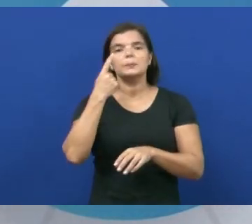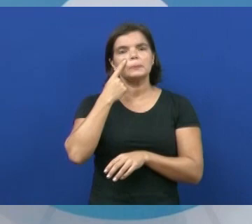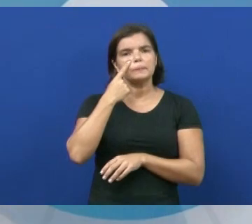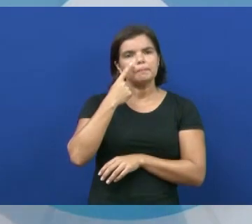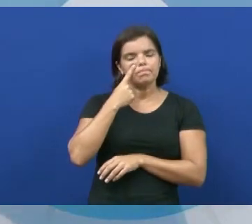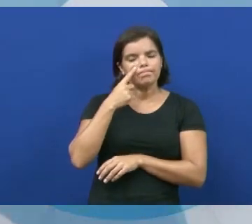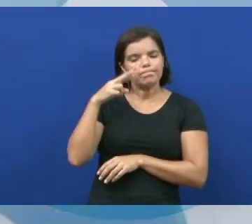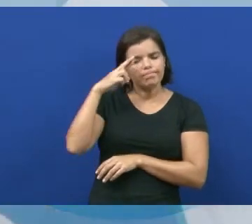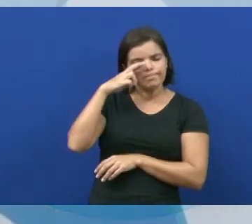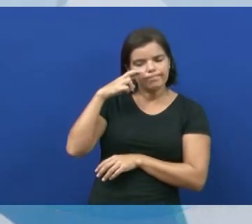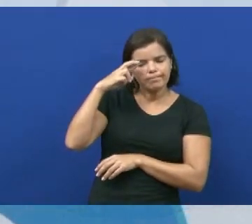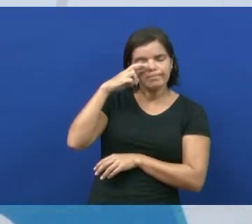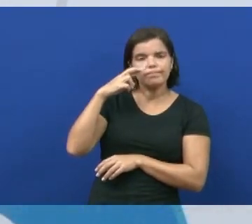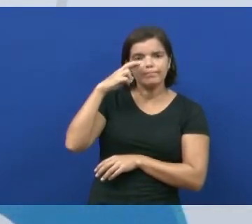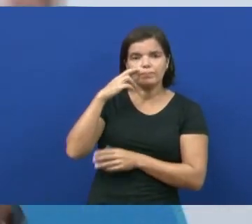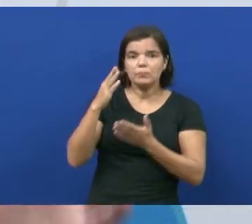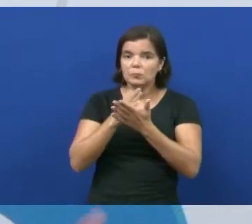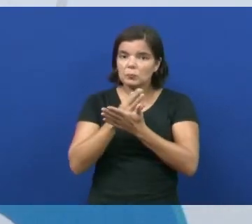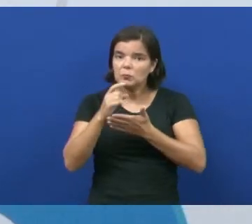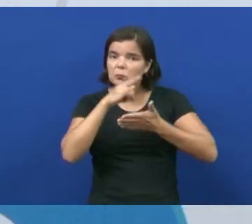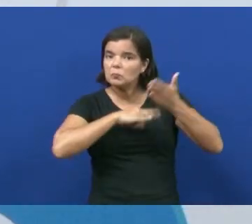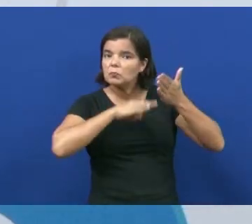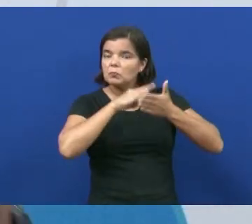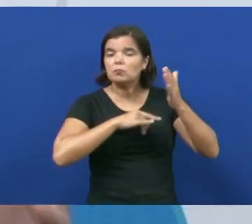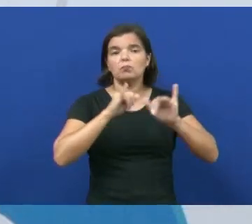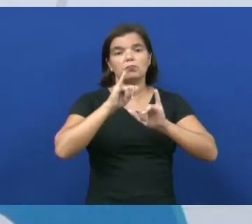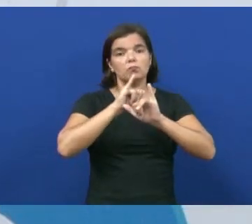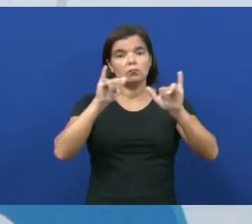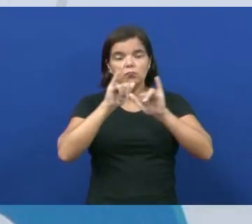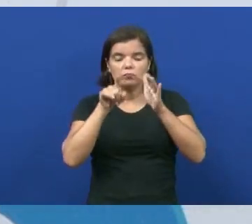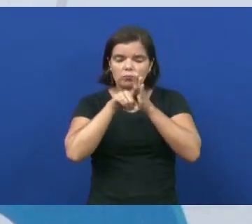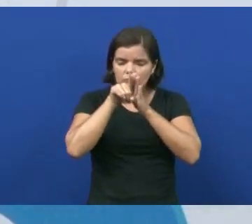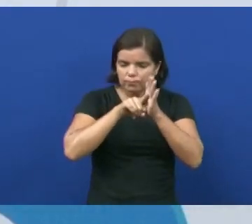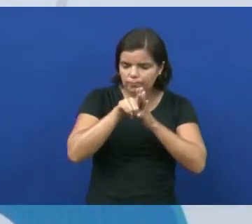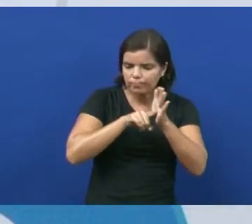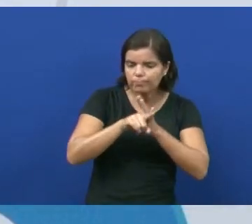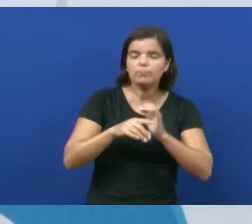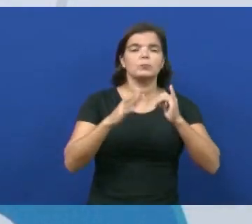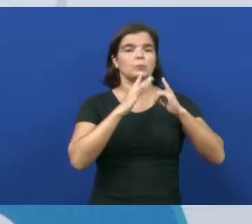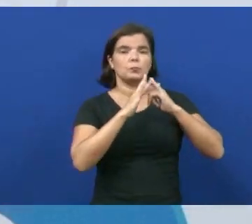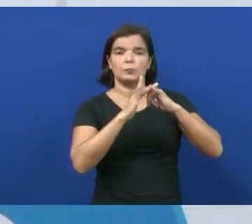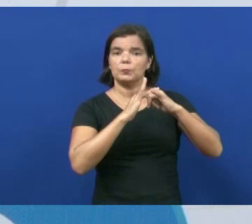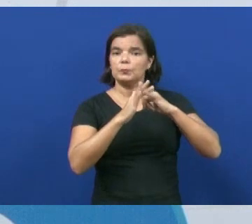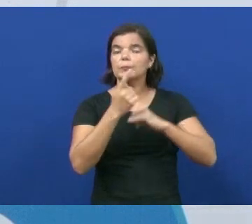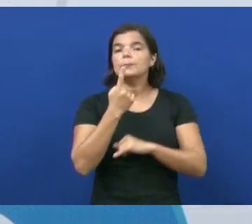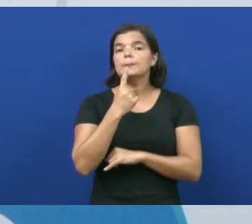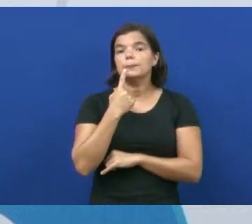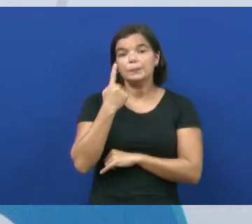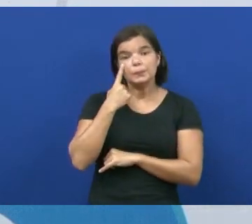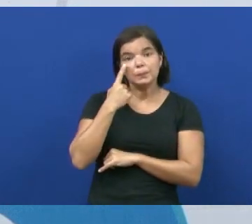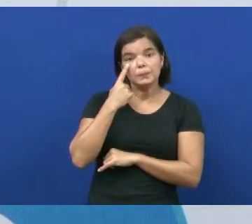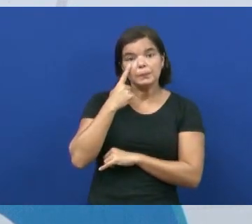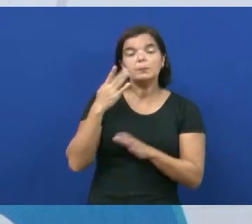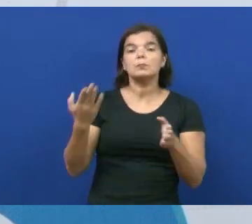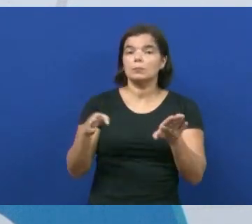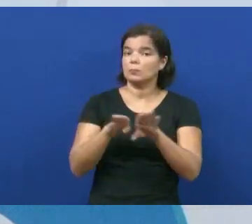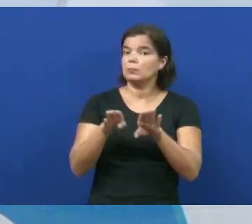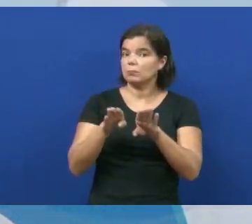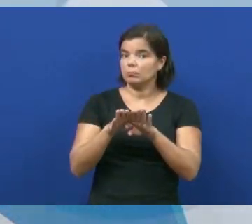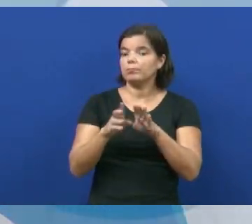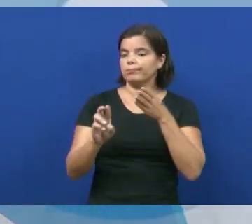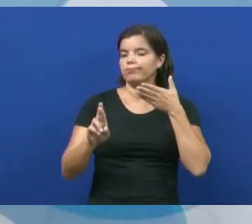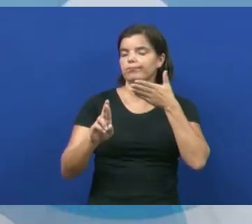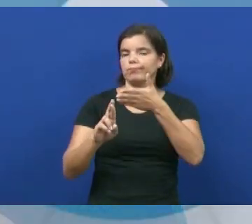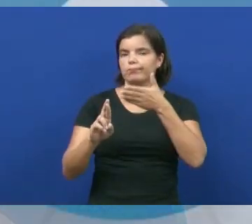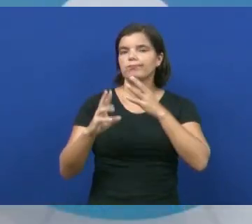forem observar em alguns documentários aí na internet, no YouTube, vocês vão ver que tem muitos casos referentes a isso,